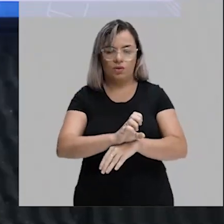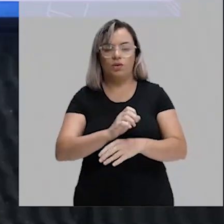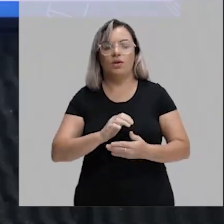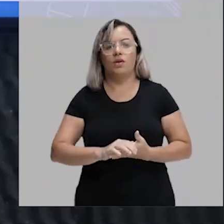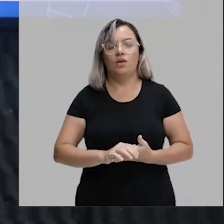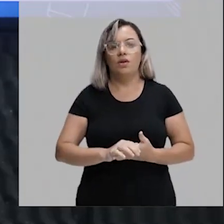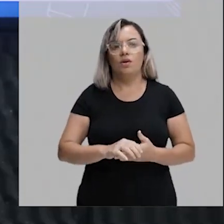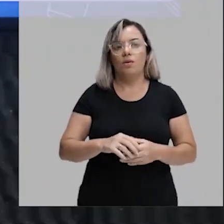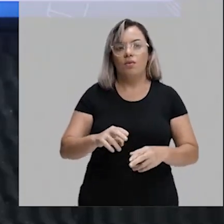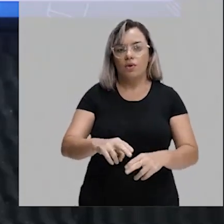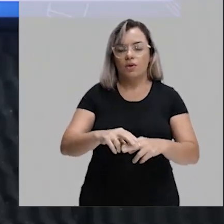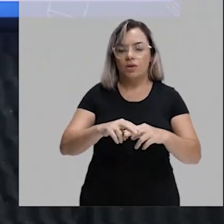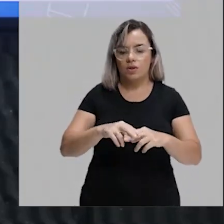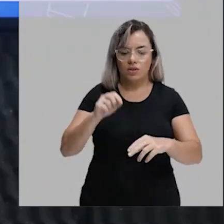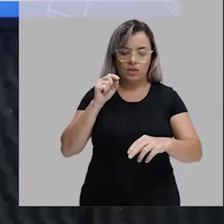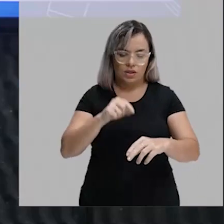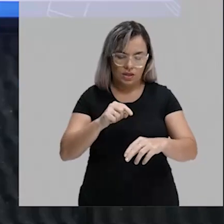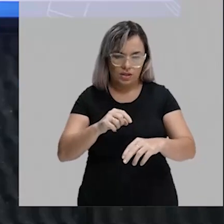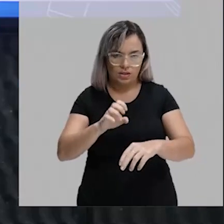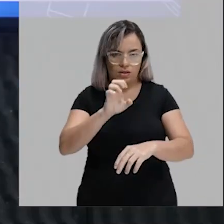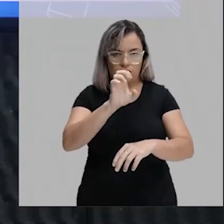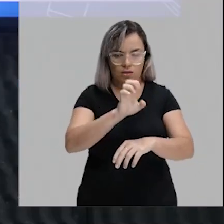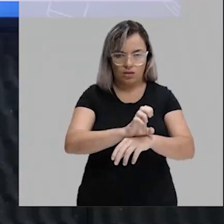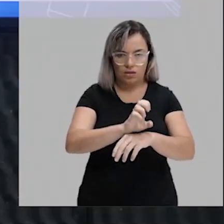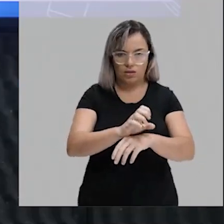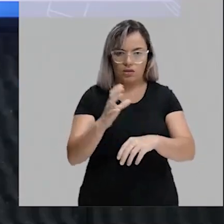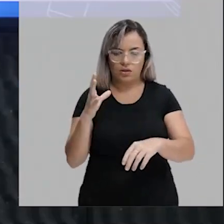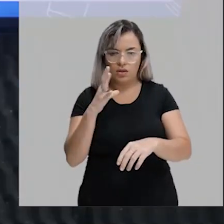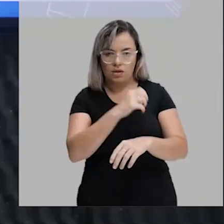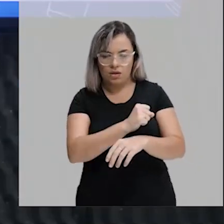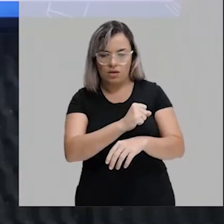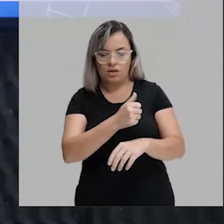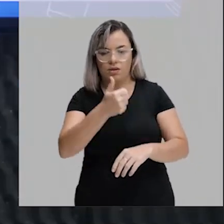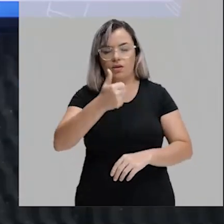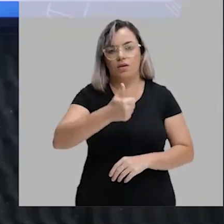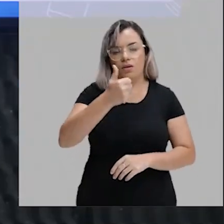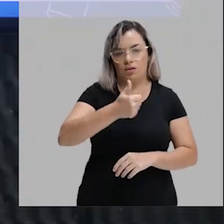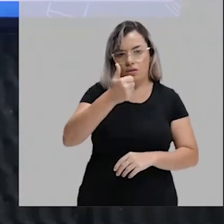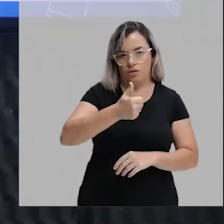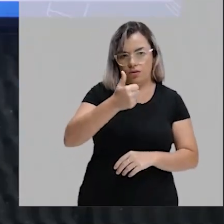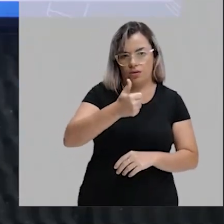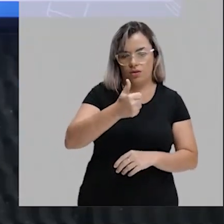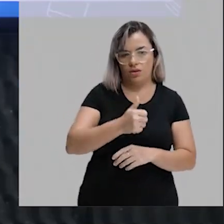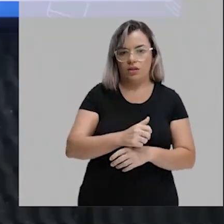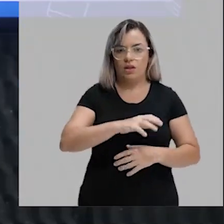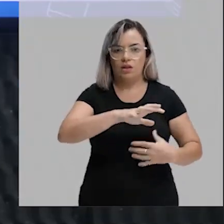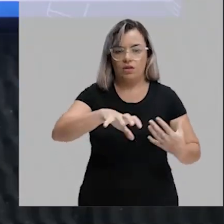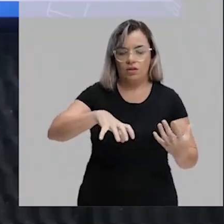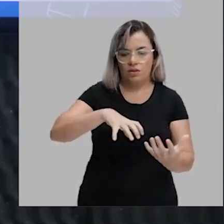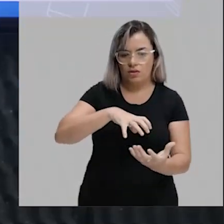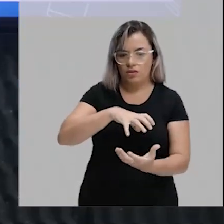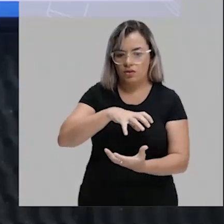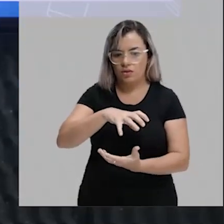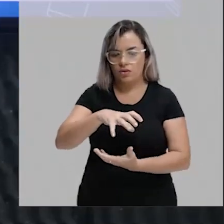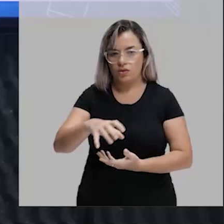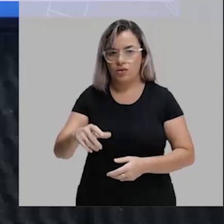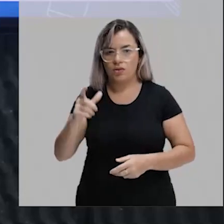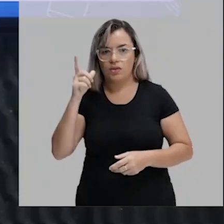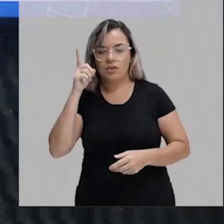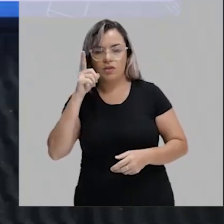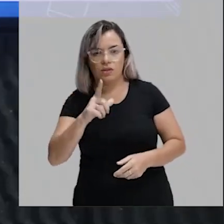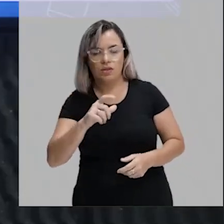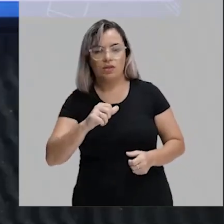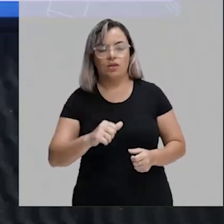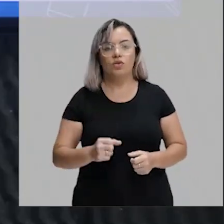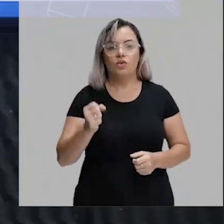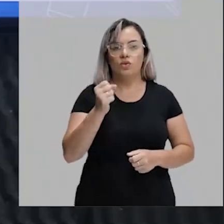formação portuguesa, favorecida pela Revolução de Avis e pela Guerra da Reconquista, a formação